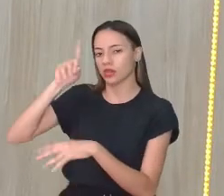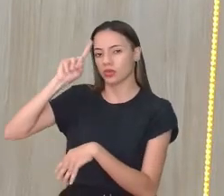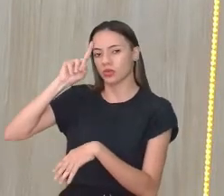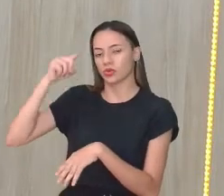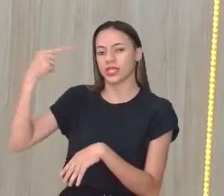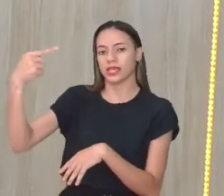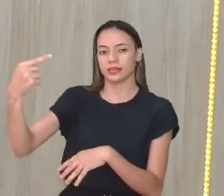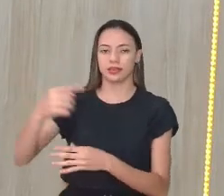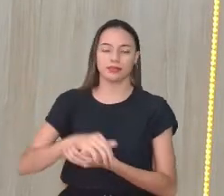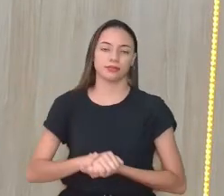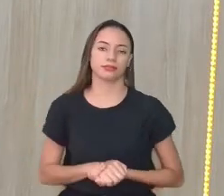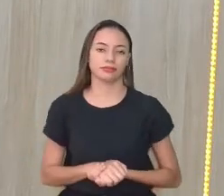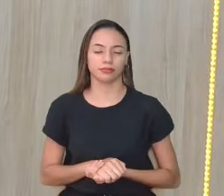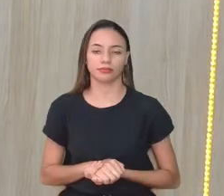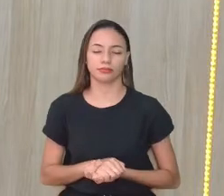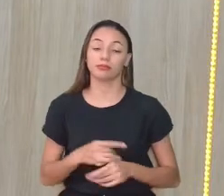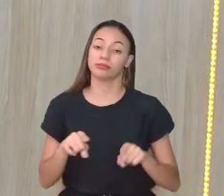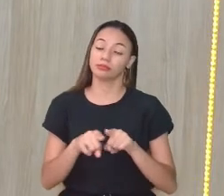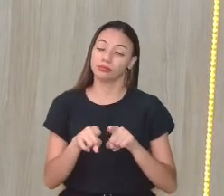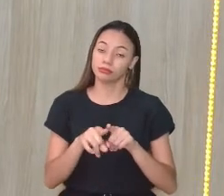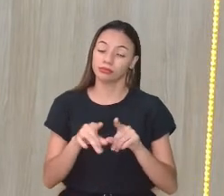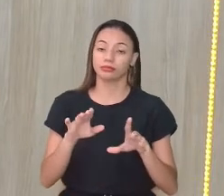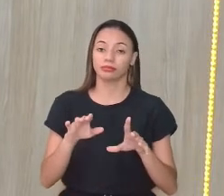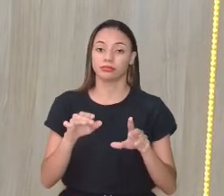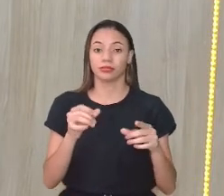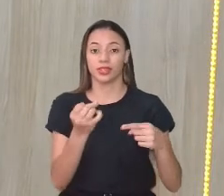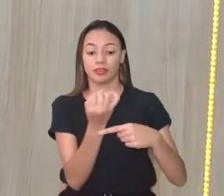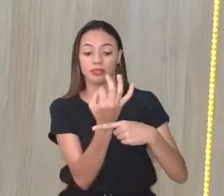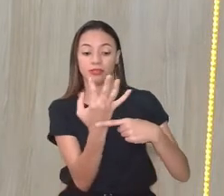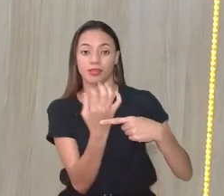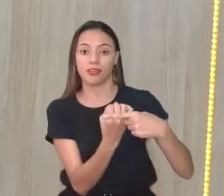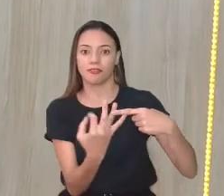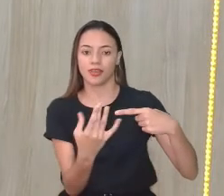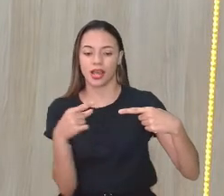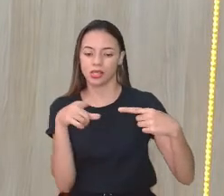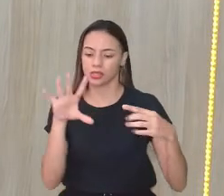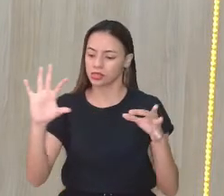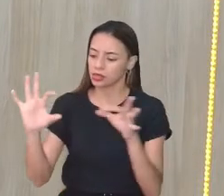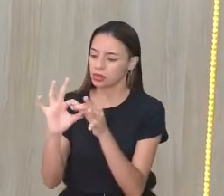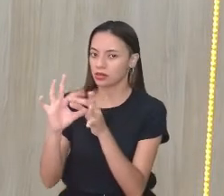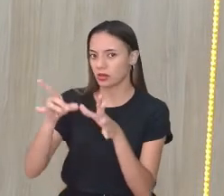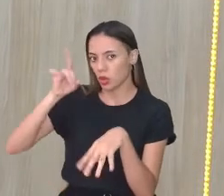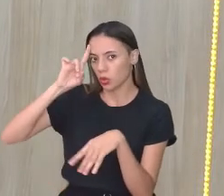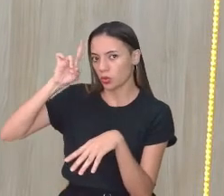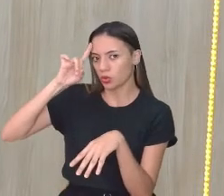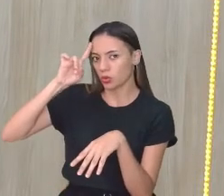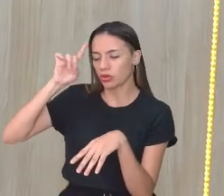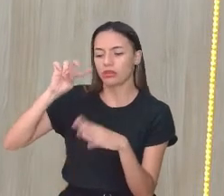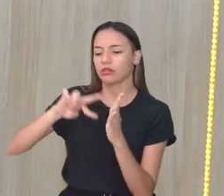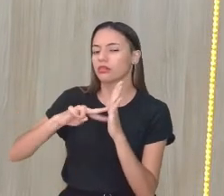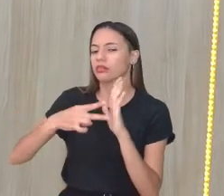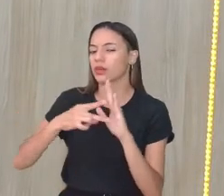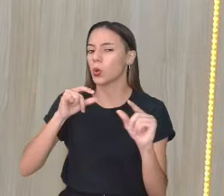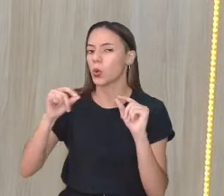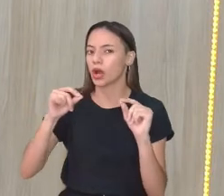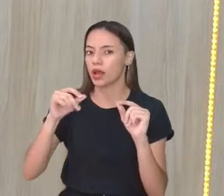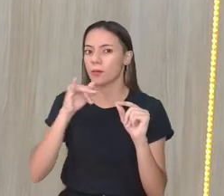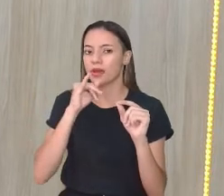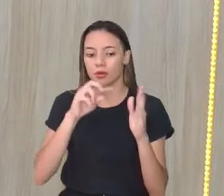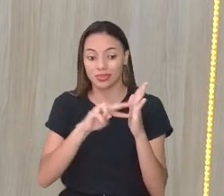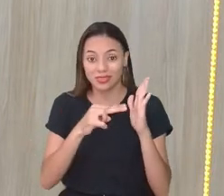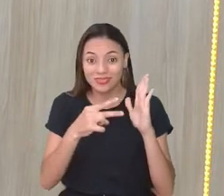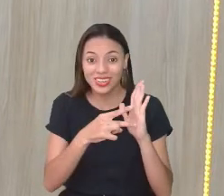nosso dia a dia. Apesar de que quando a gente fala de frações no dia a dia, a gente está falando muito mais do sentido